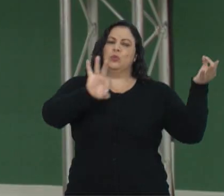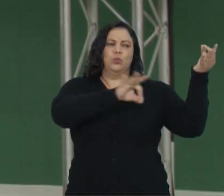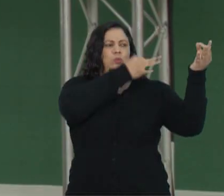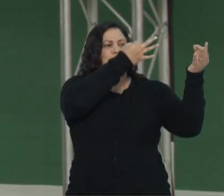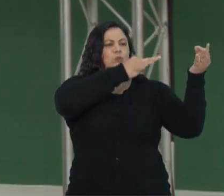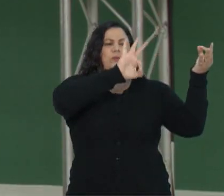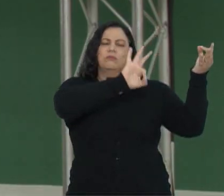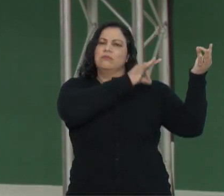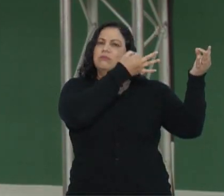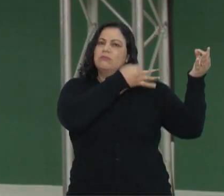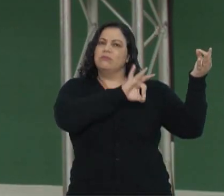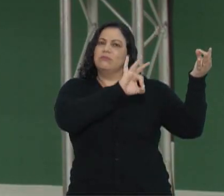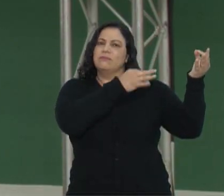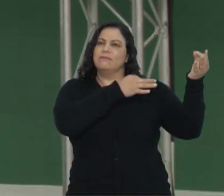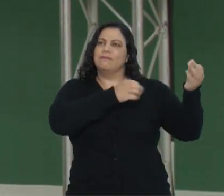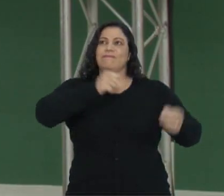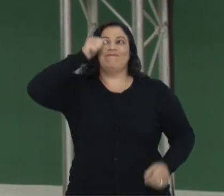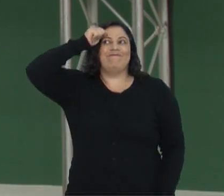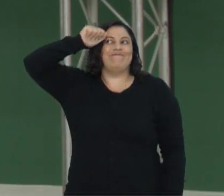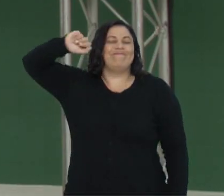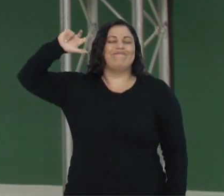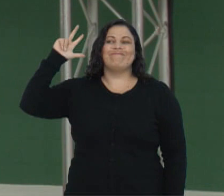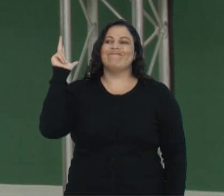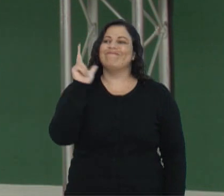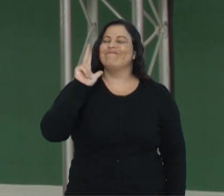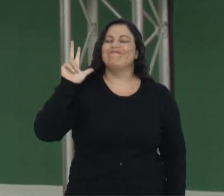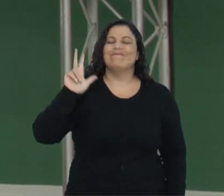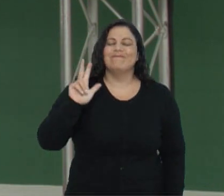eram virtuosíssimos, eles eram expertos naquilo,